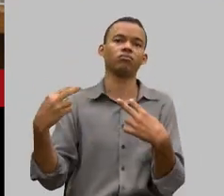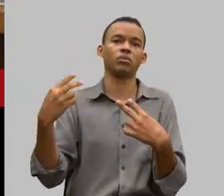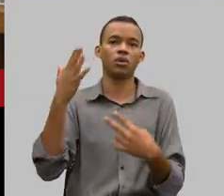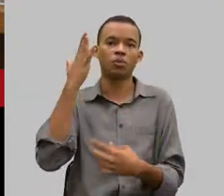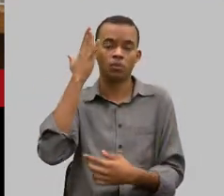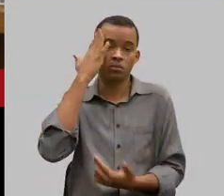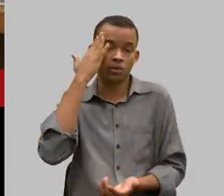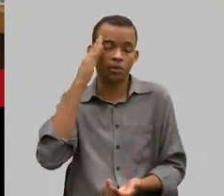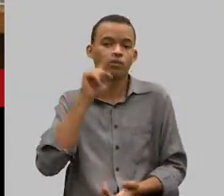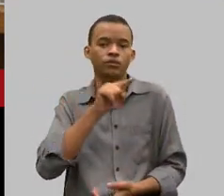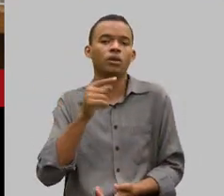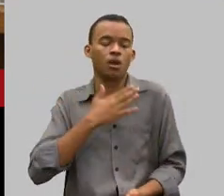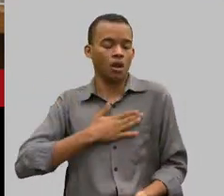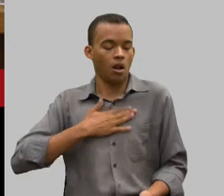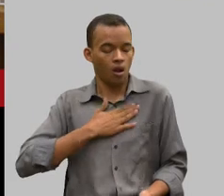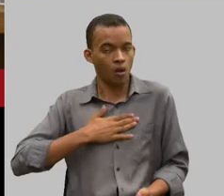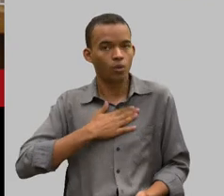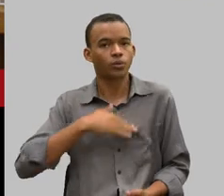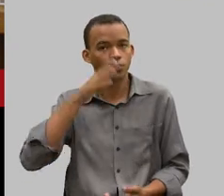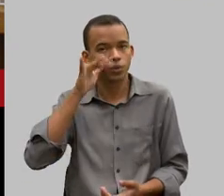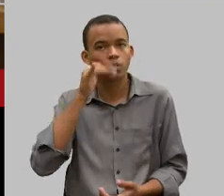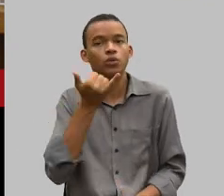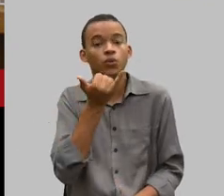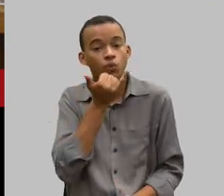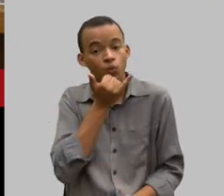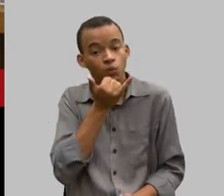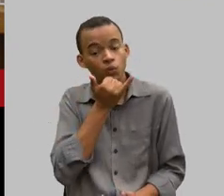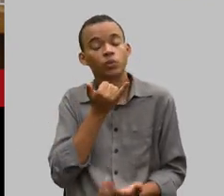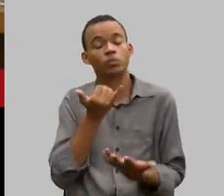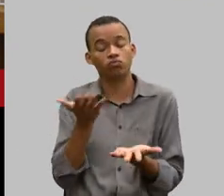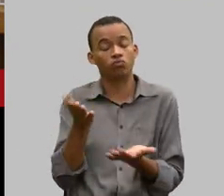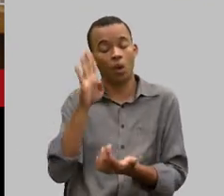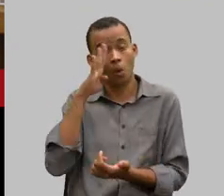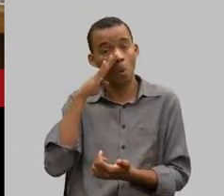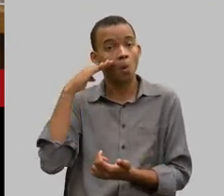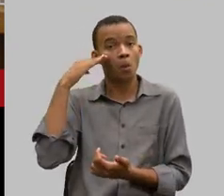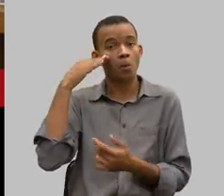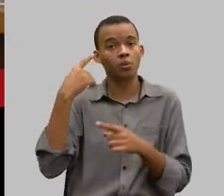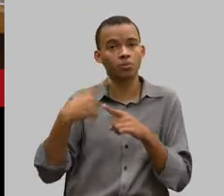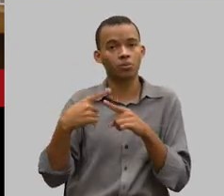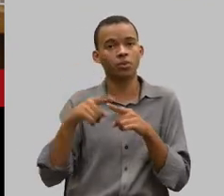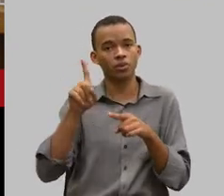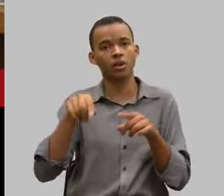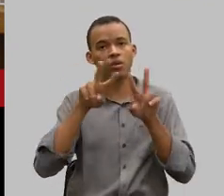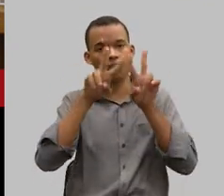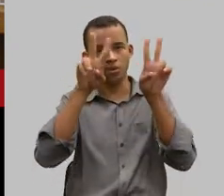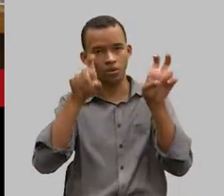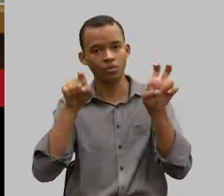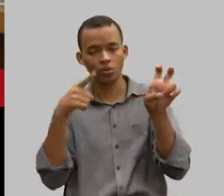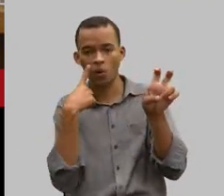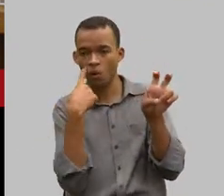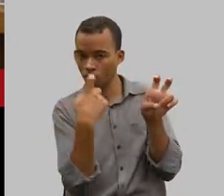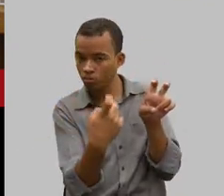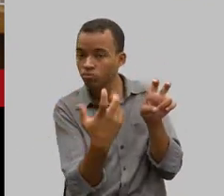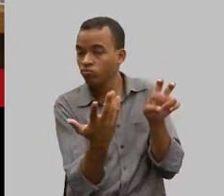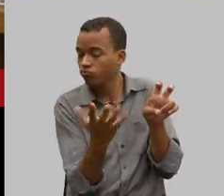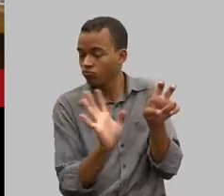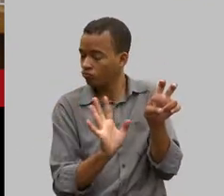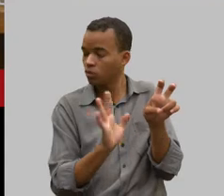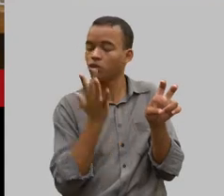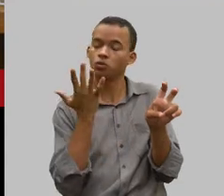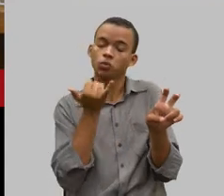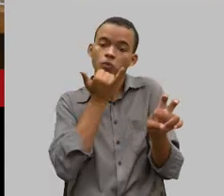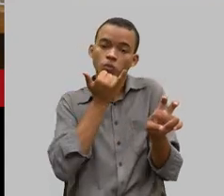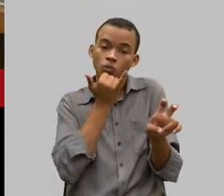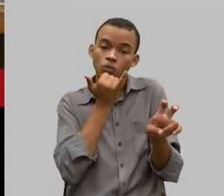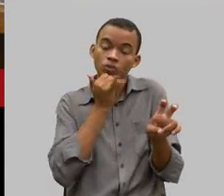gostariam de ouvir isso peço desculpas pra senhora se se não era um tema que a senhora gostaria que eu falasse mas eu achei